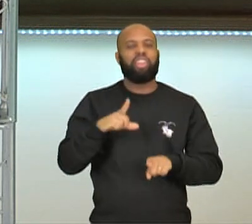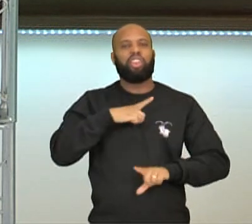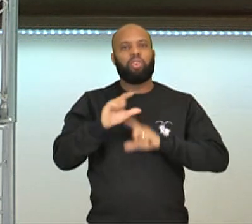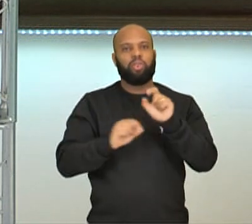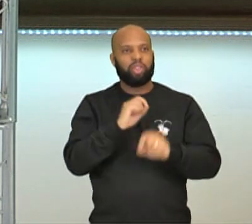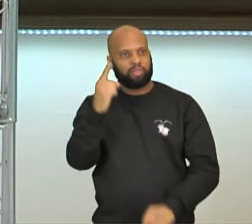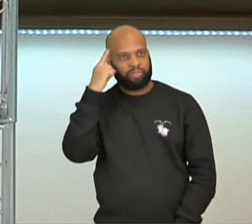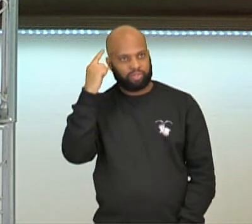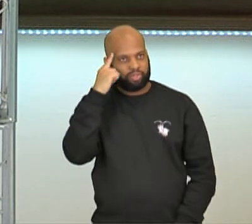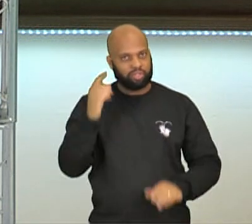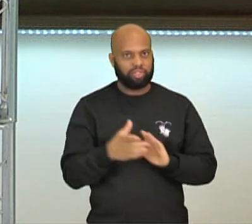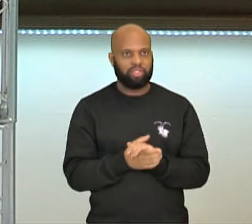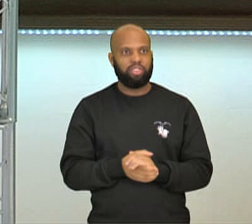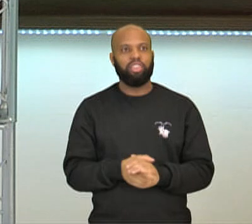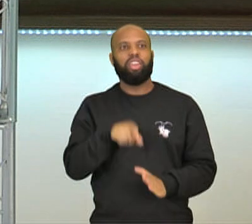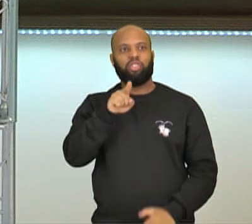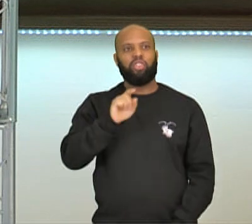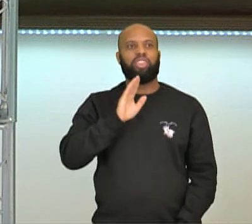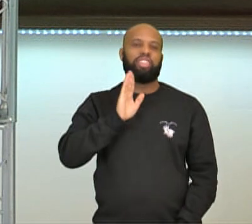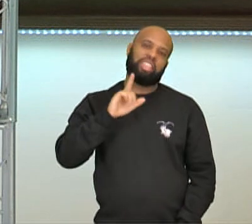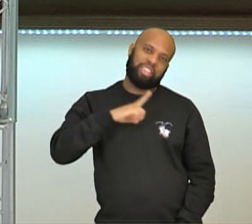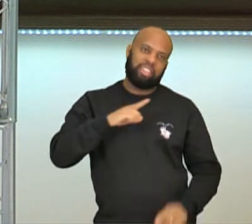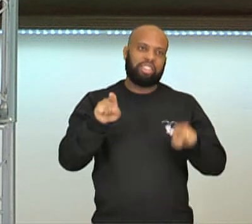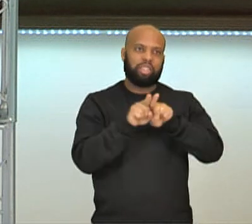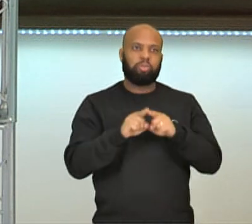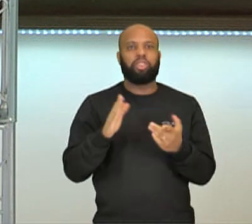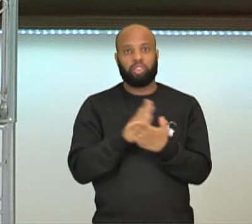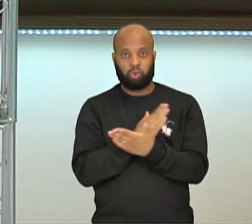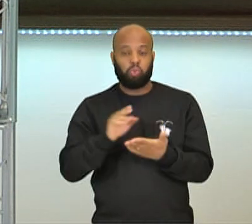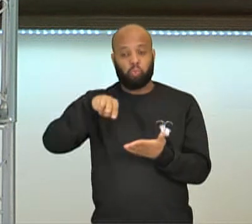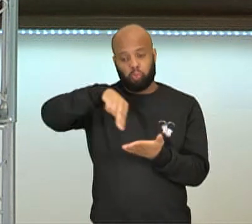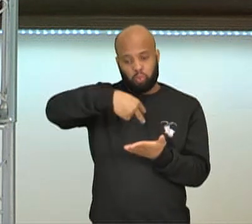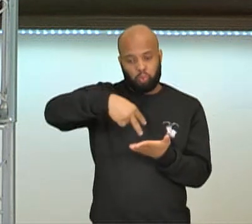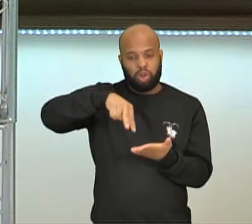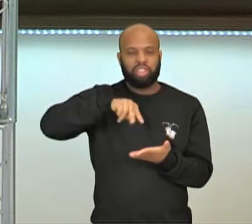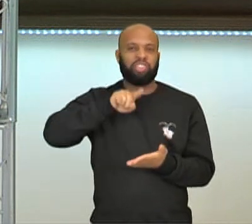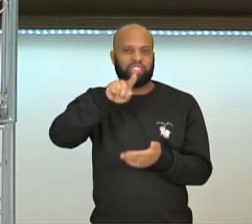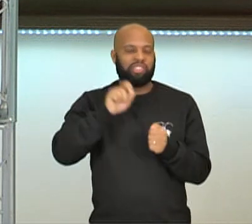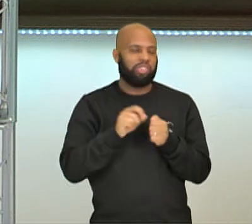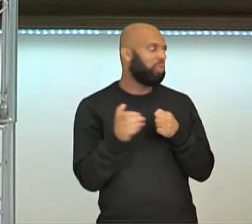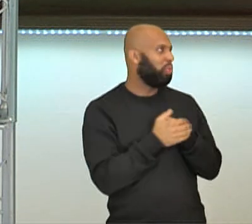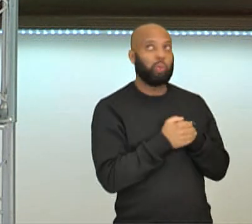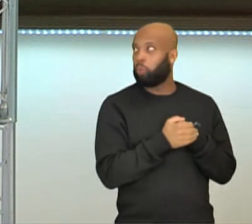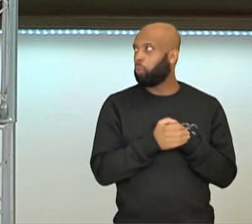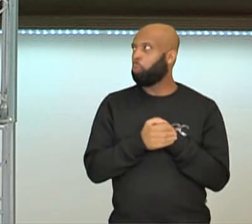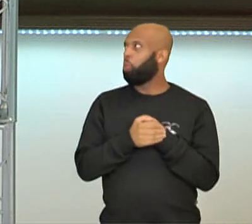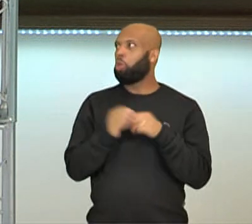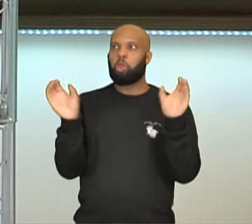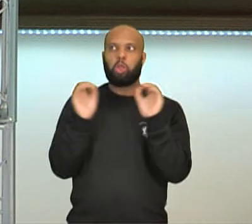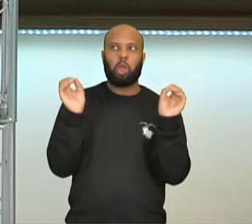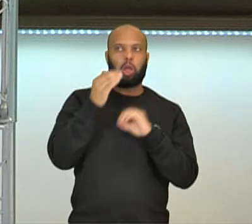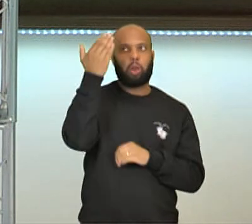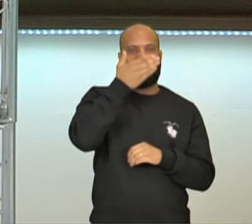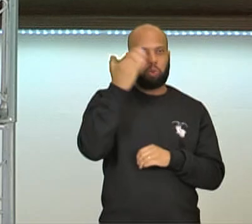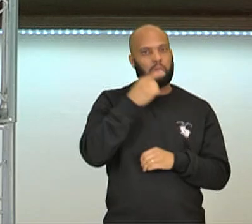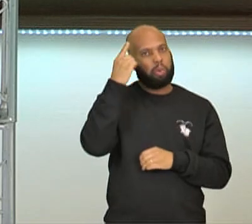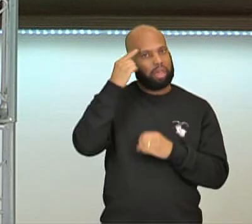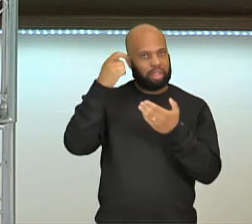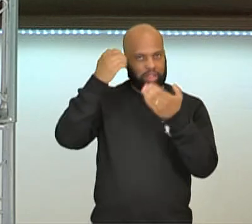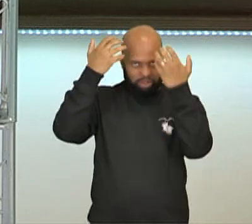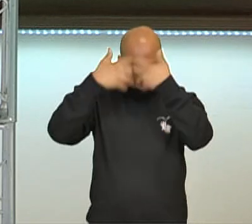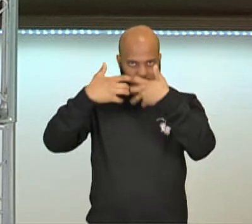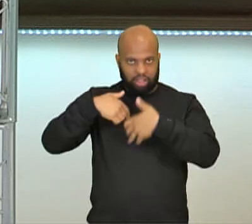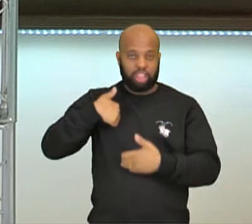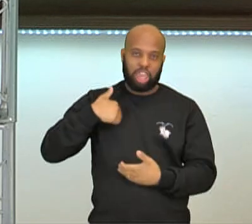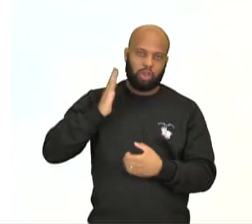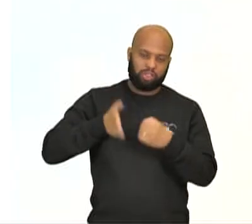ideia, né? Então vocês com certeza devem ter alguma dança que vocês fizeram, mesmo escondido, não na escola. Então pense um pouquinho e nós já voltamos para